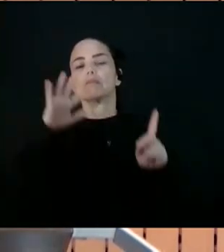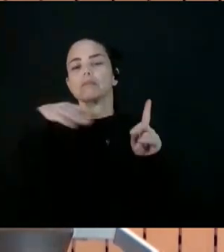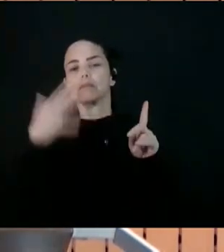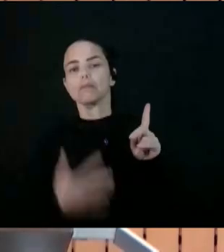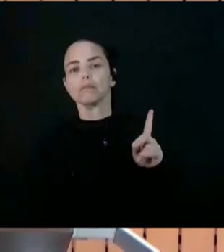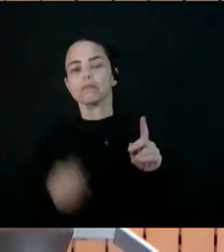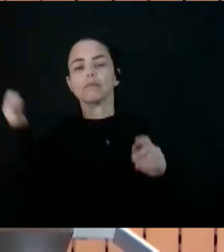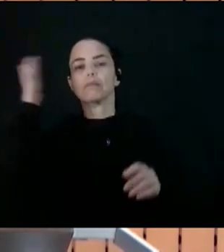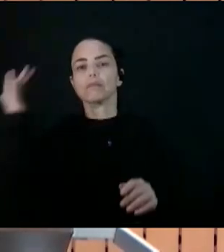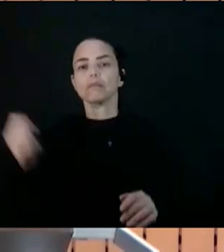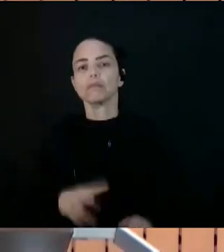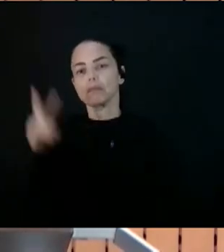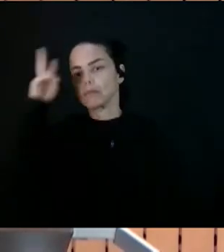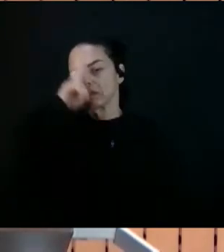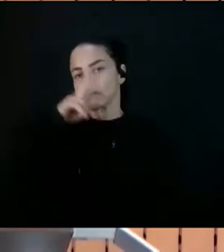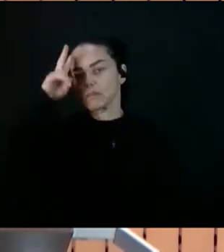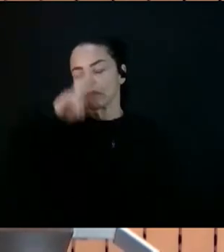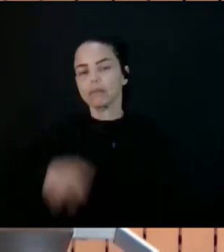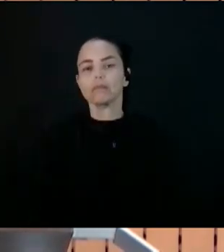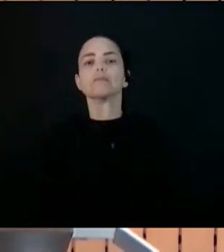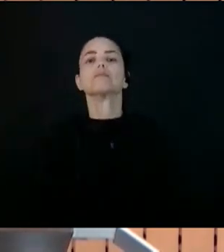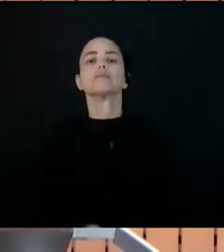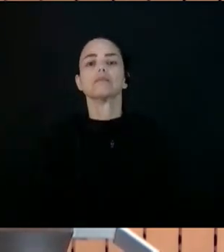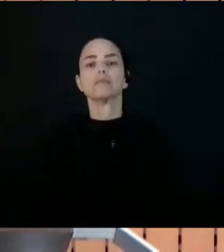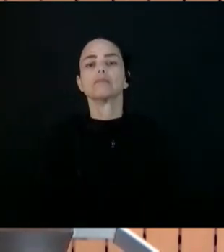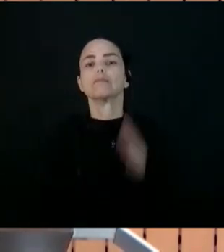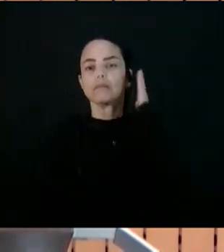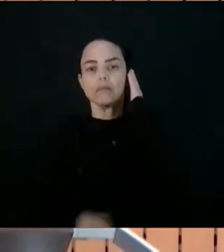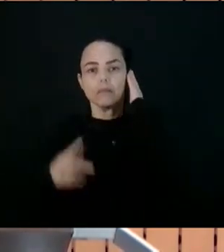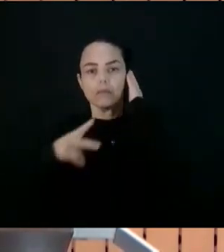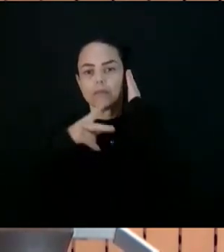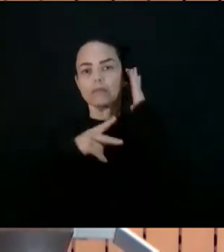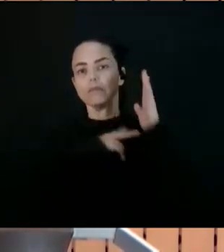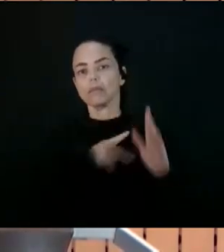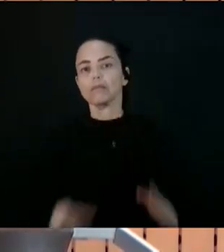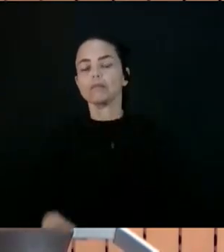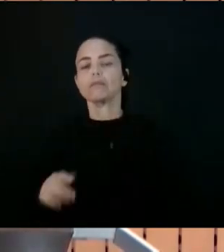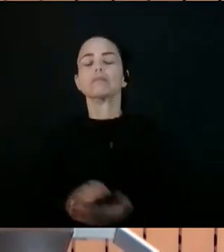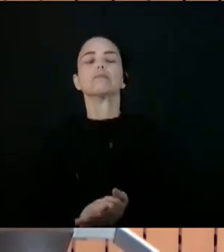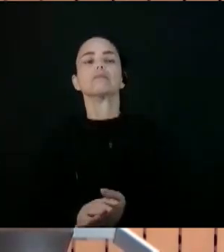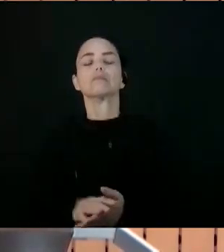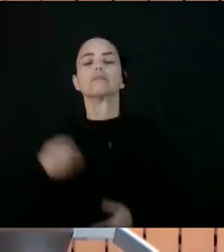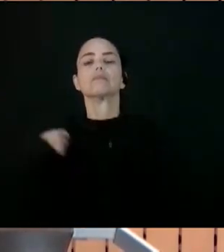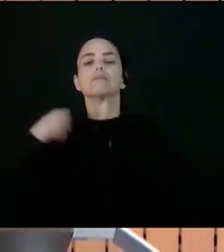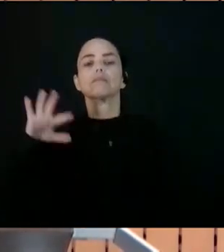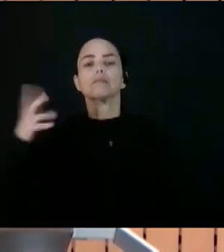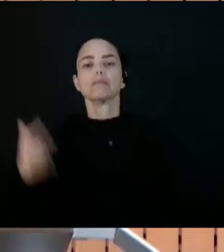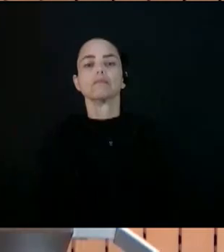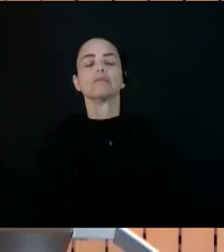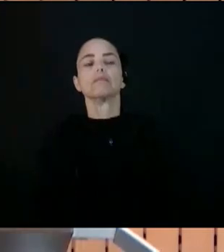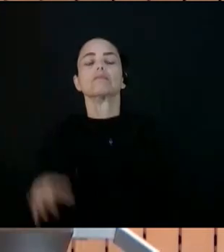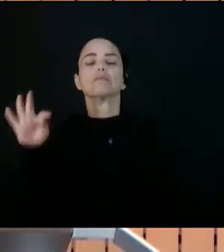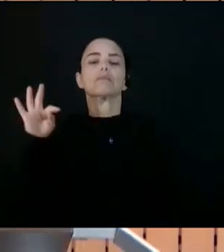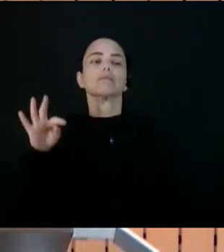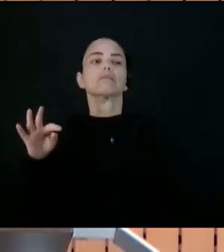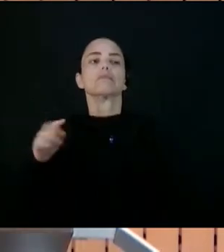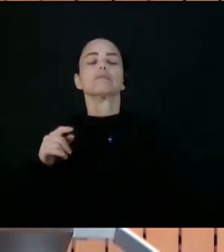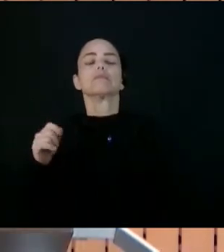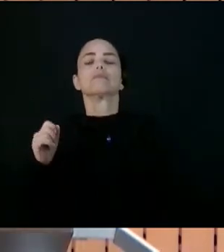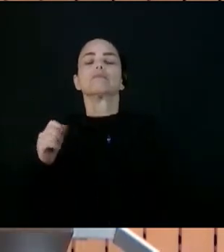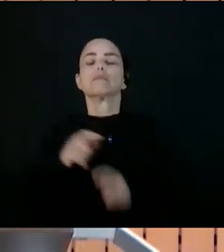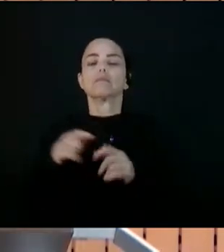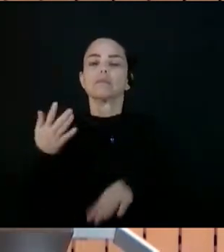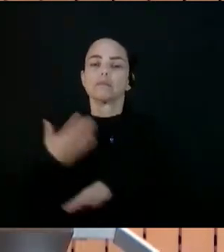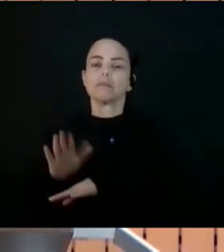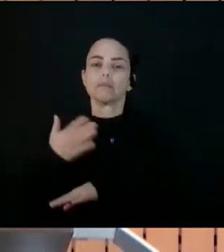todo lembra dele como aquele presidente que fazia acontecer. Não era só de teoria, mas era de atitude.